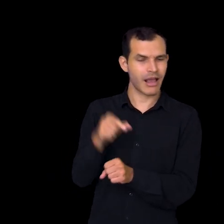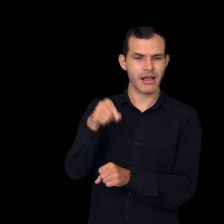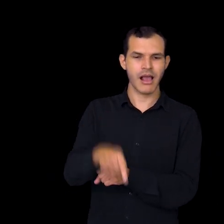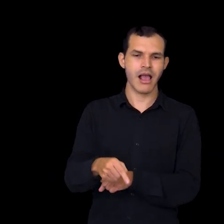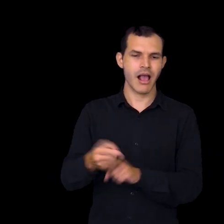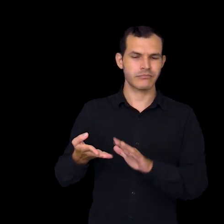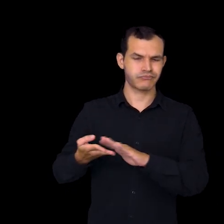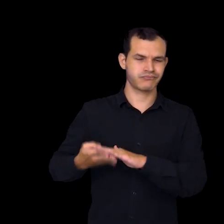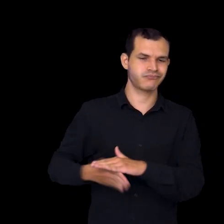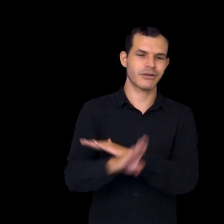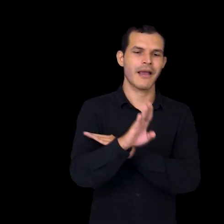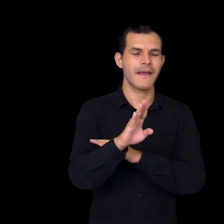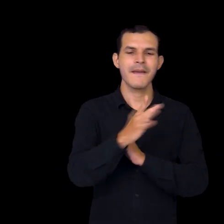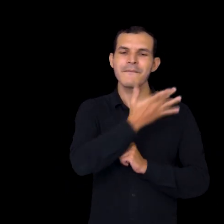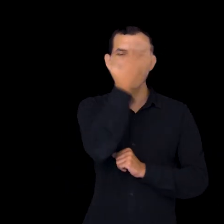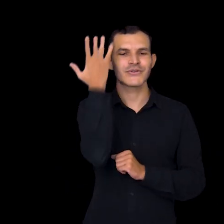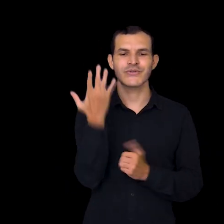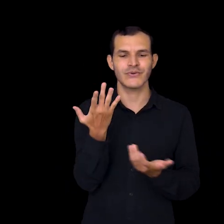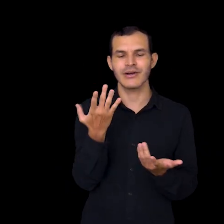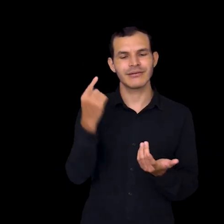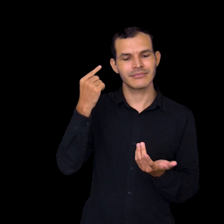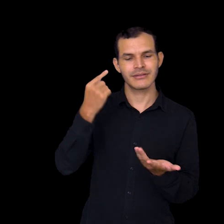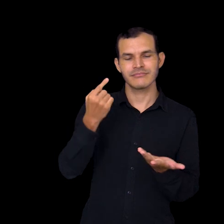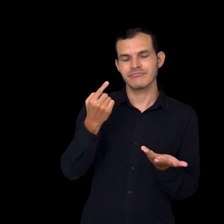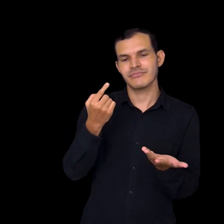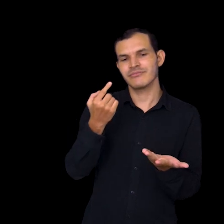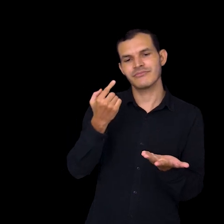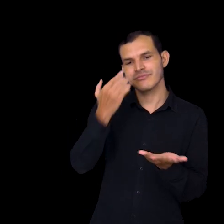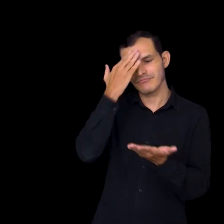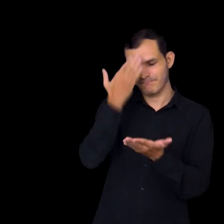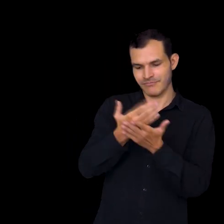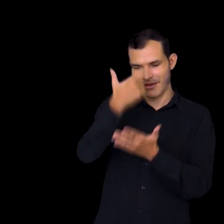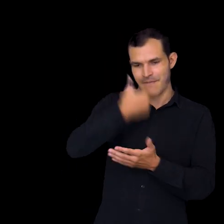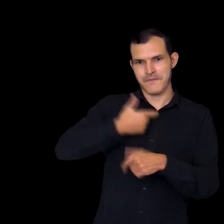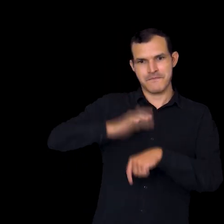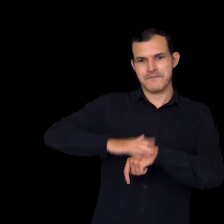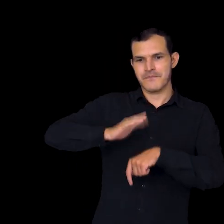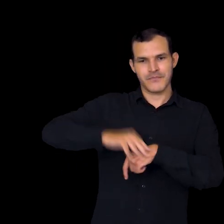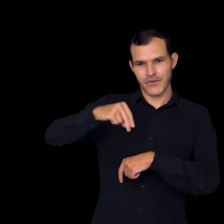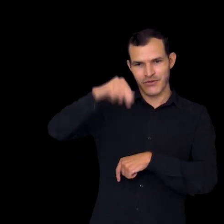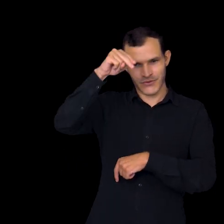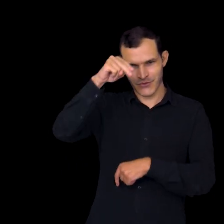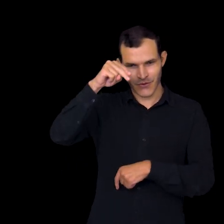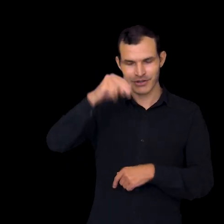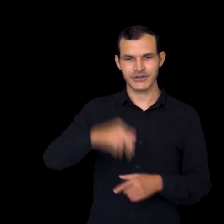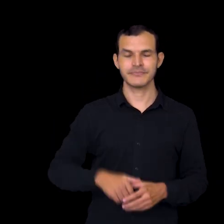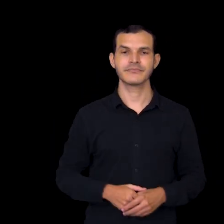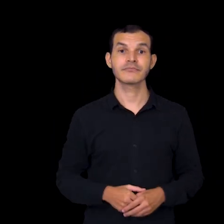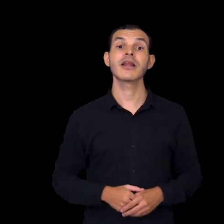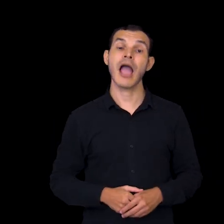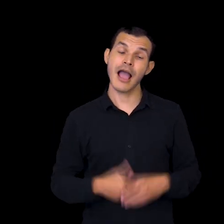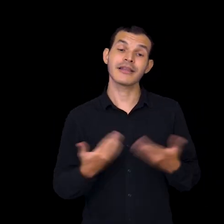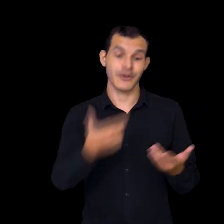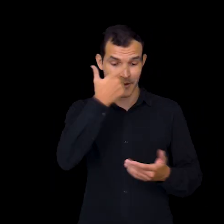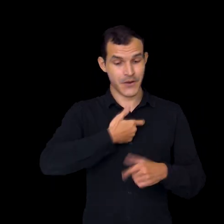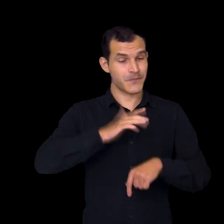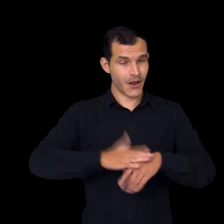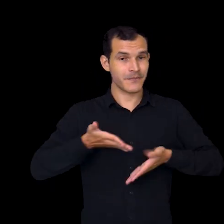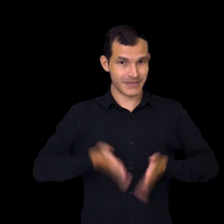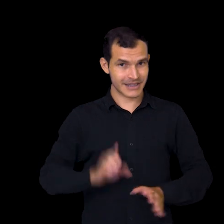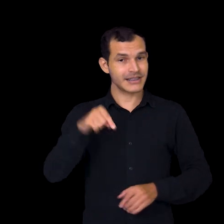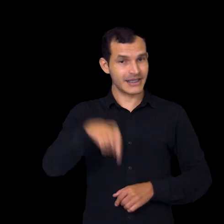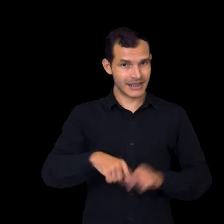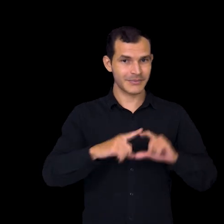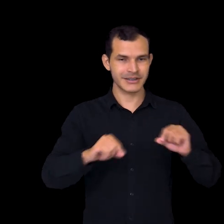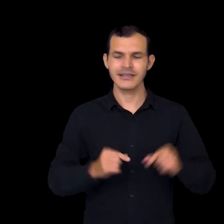tempo que ninguém me reconhece mais como sendo do norte. Muito bem, seja bem-vindo. Eu falo isso enquanto brasiliense nato daqui. E